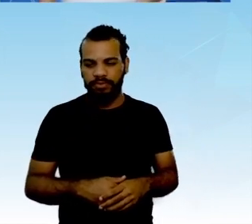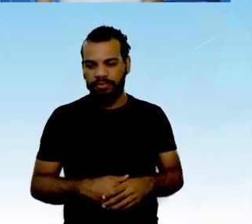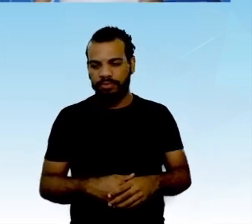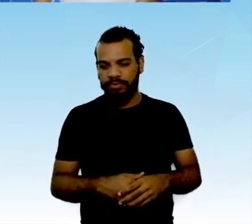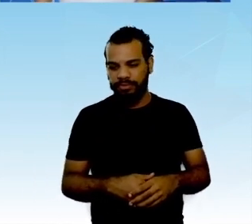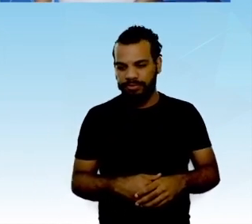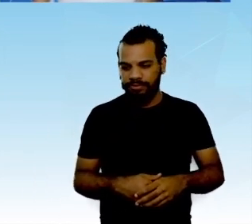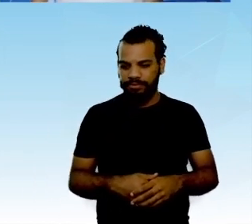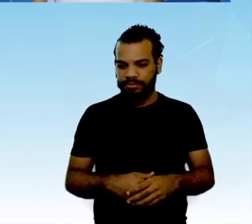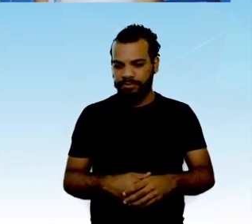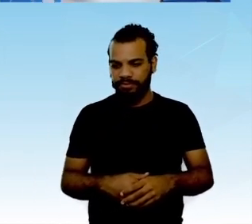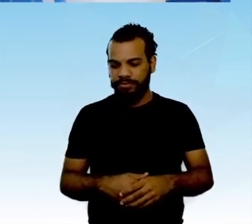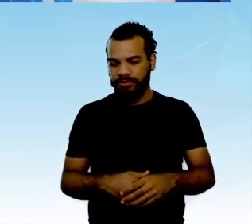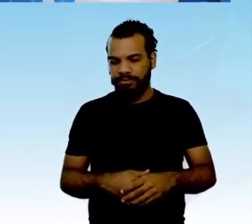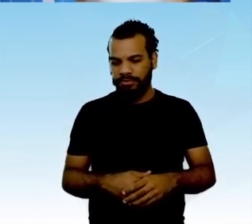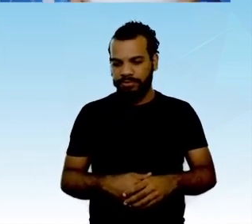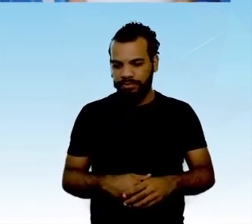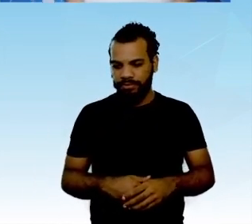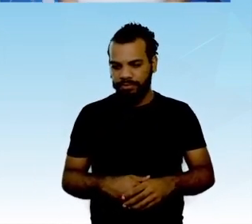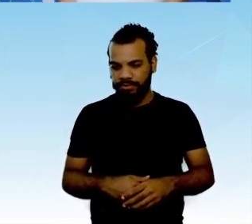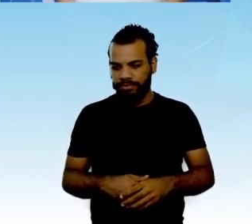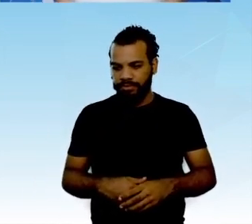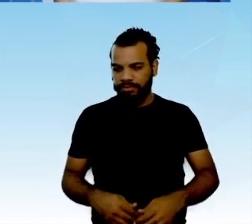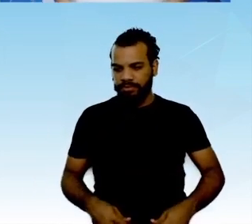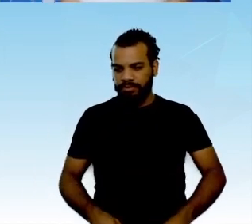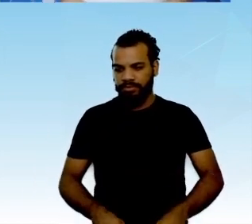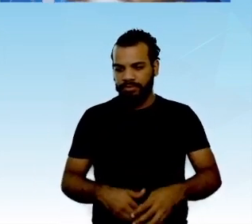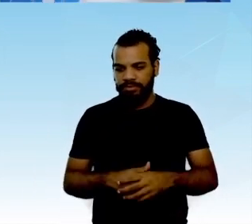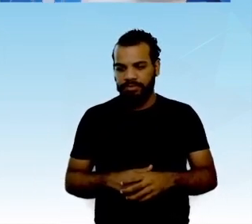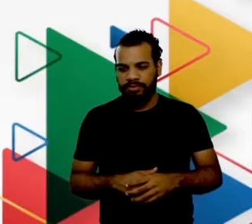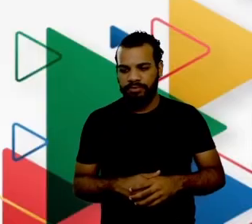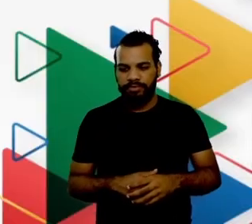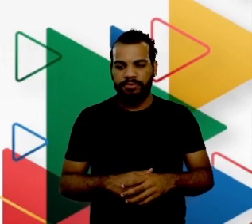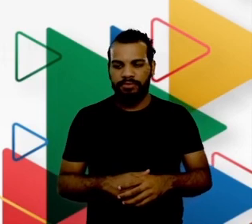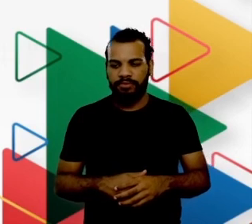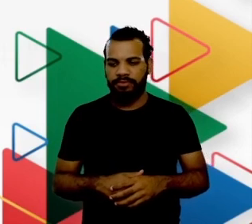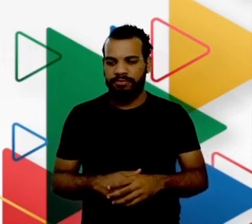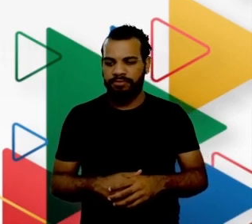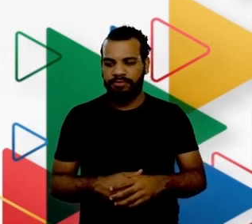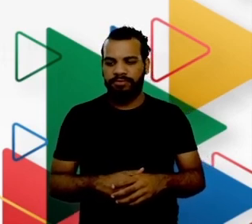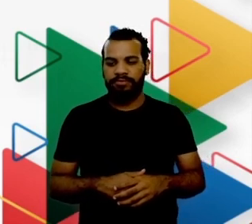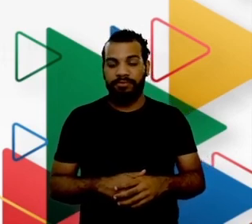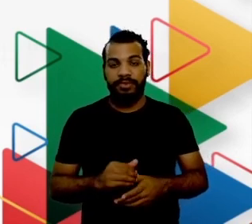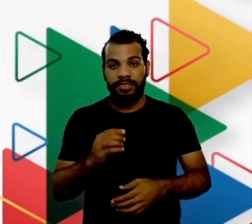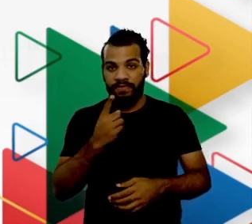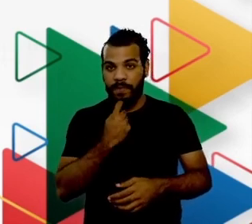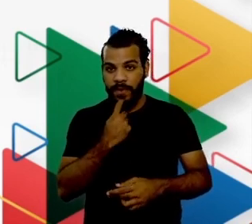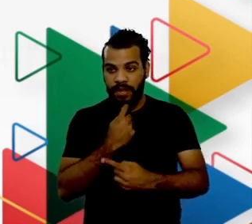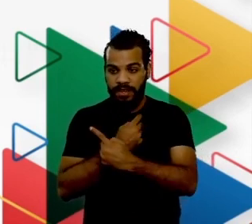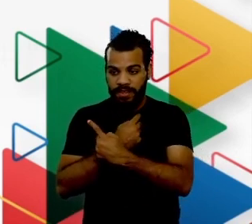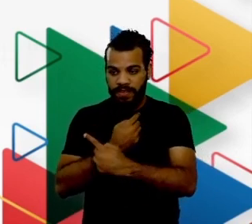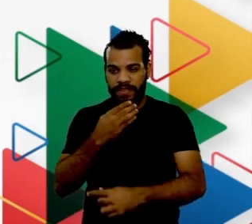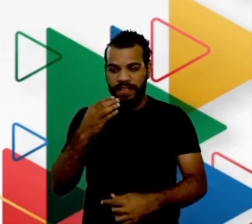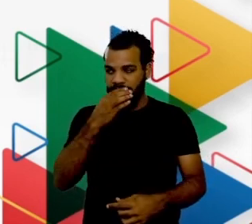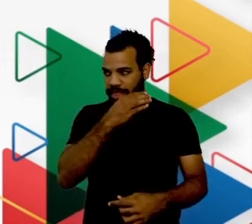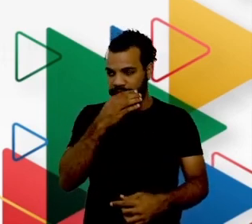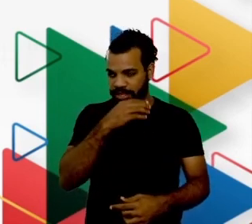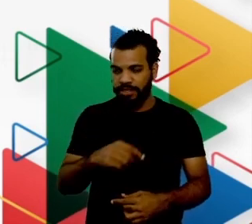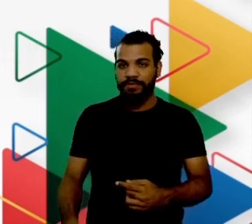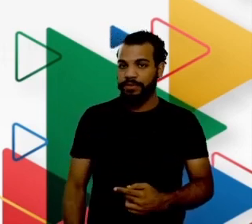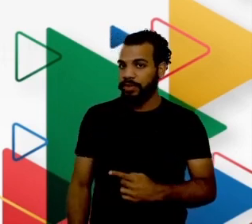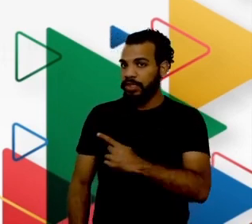exemplo na tela. O corpo quente, sinalizado na cor vermelha, e o corpo